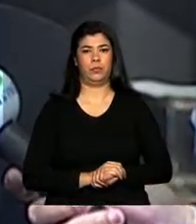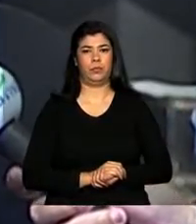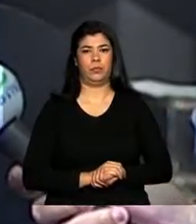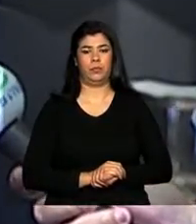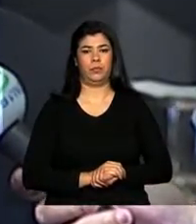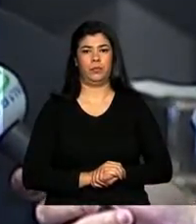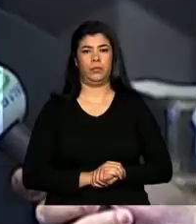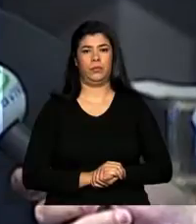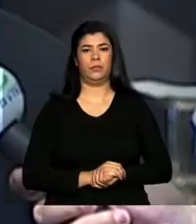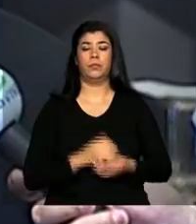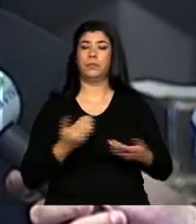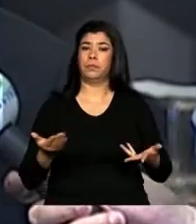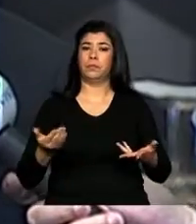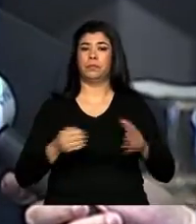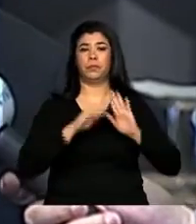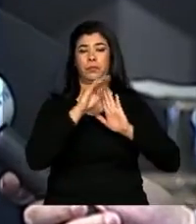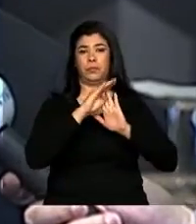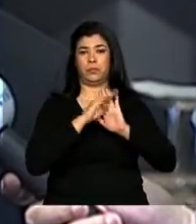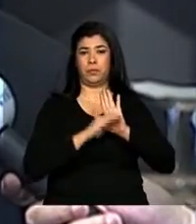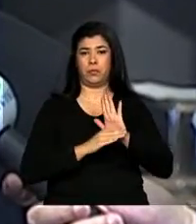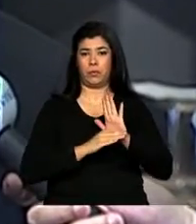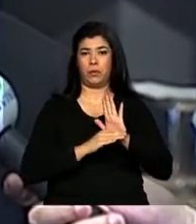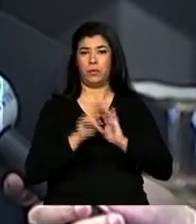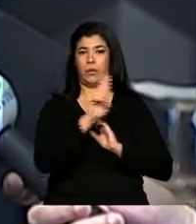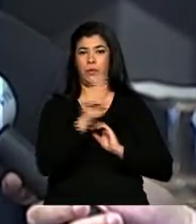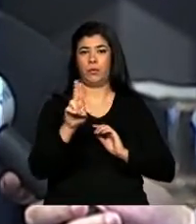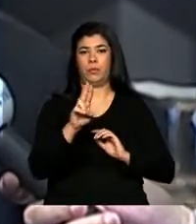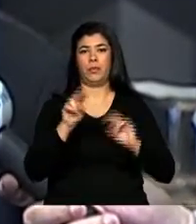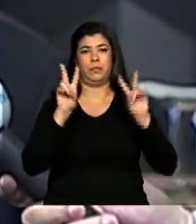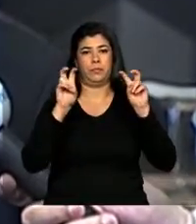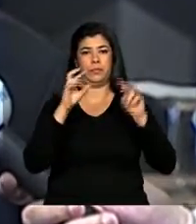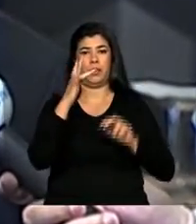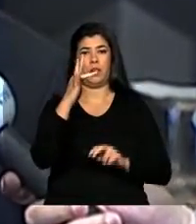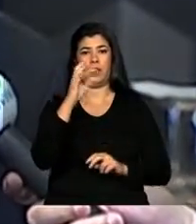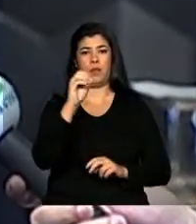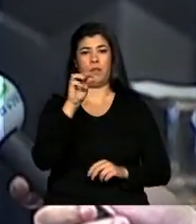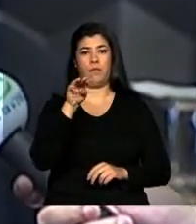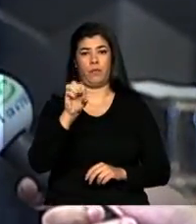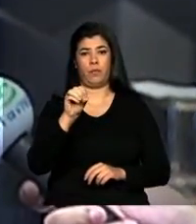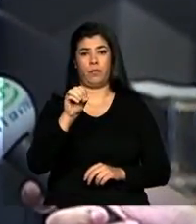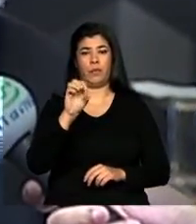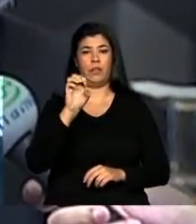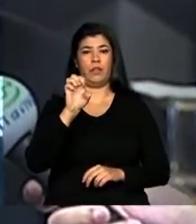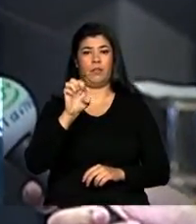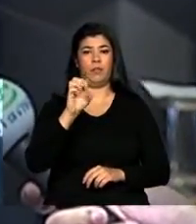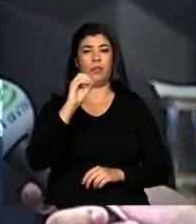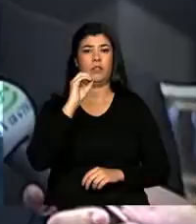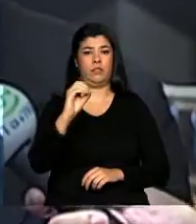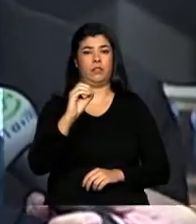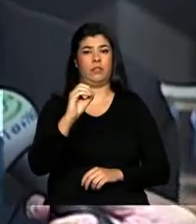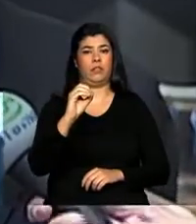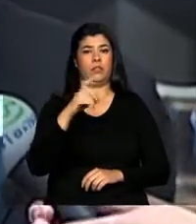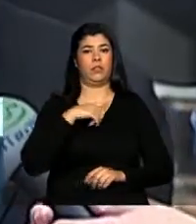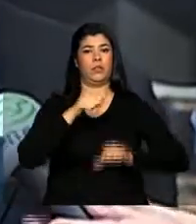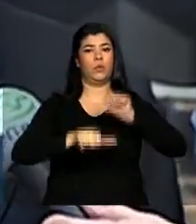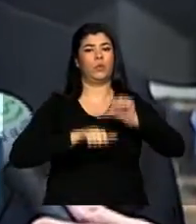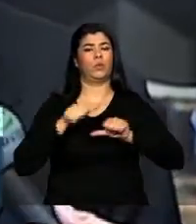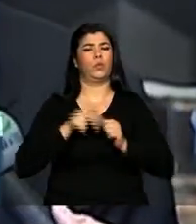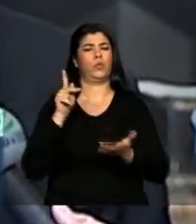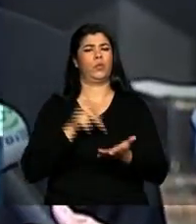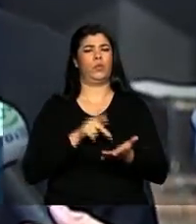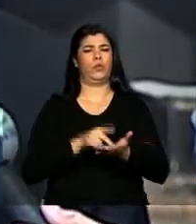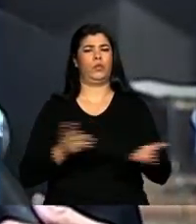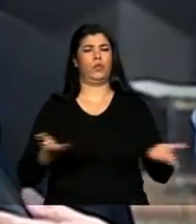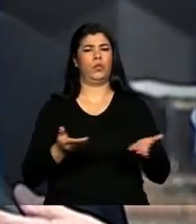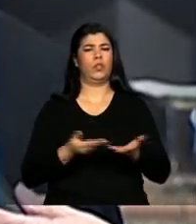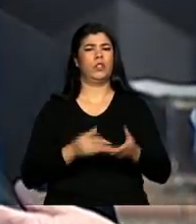Que o Fome Zero, lançado pelo então presidente Lula, está se tornando uma realidade no país. Nós estamos zerando a fome